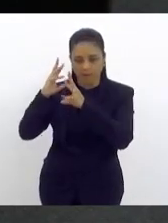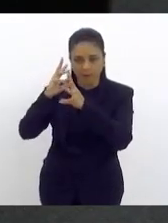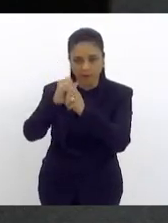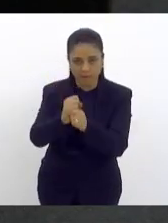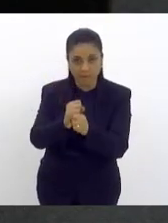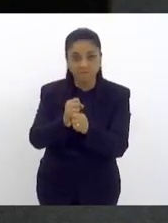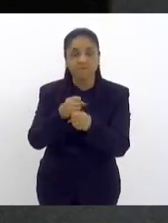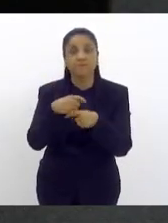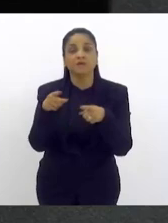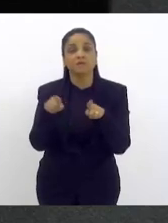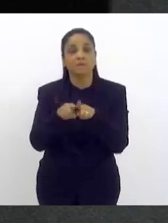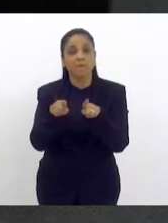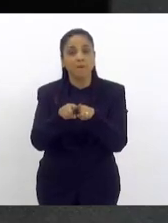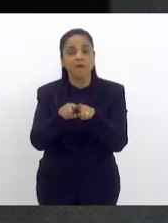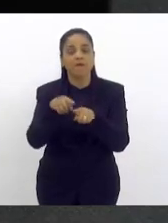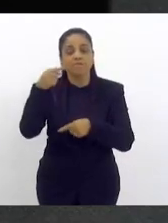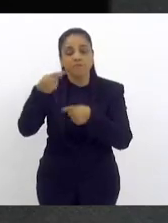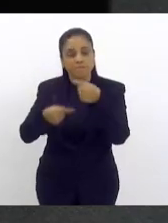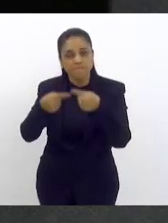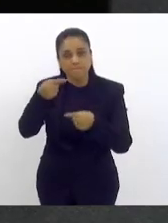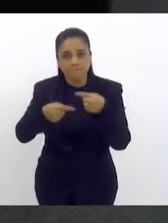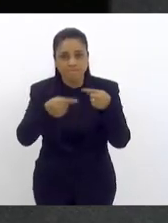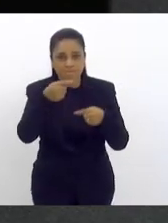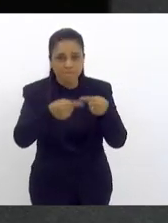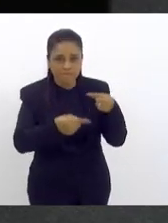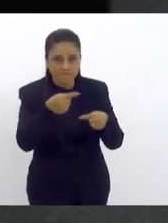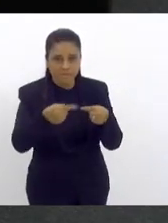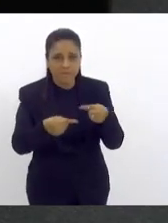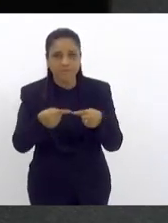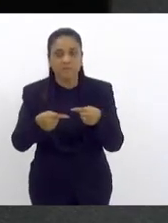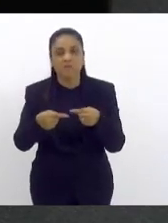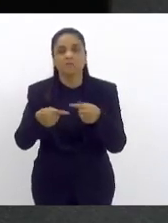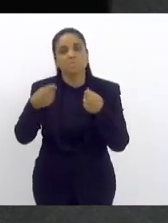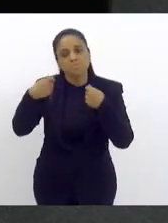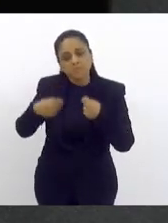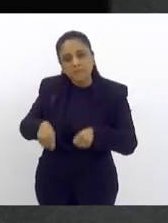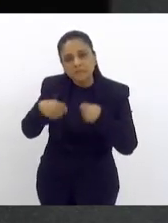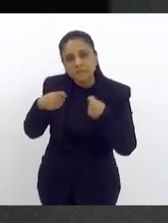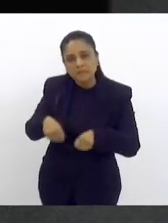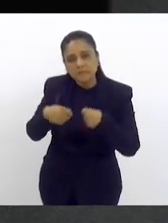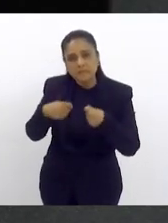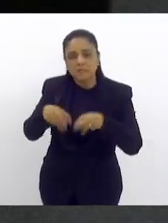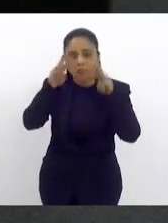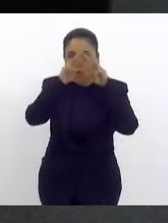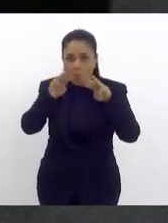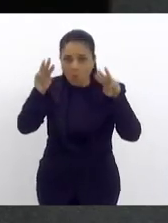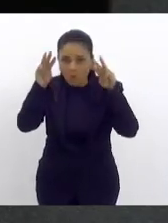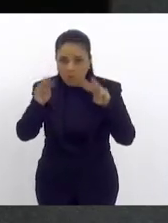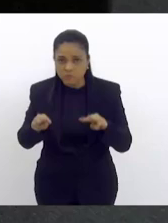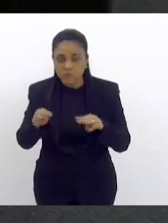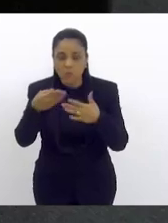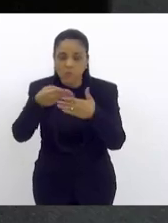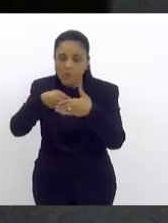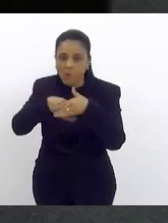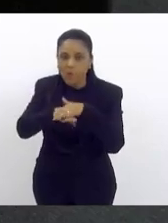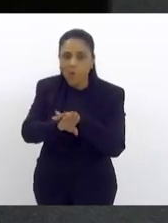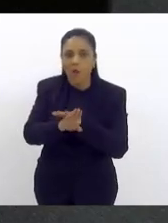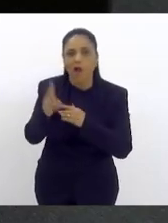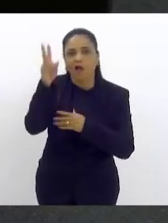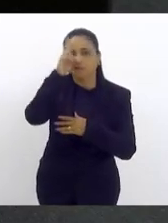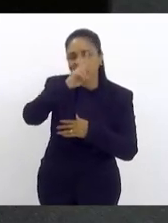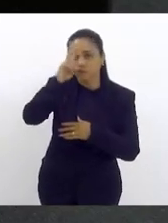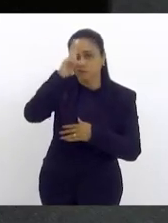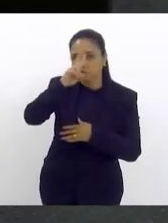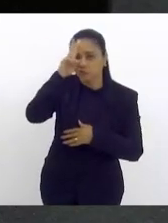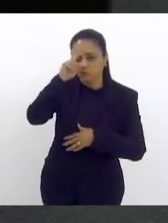esteira disso a gente tem debatido e debatido muito que a gente precisa ter um museu que guarde a história